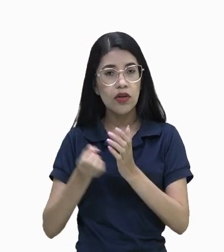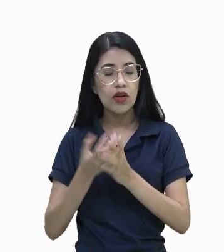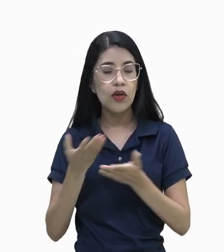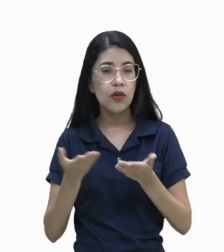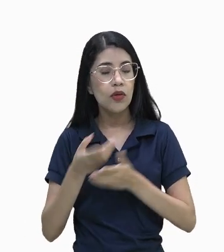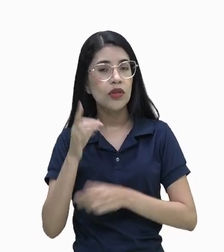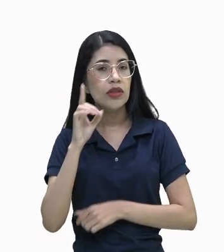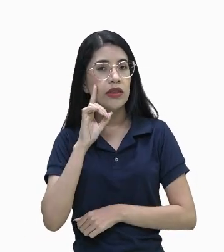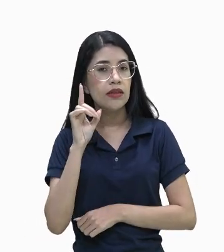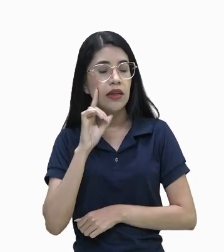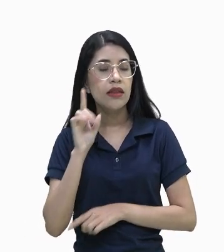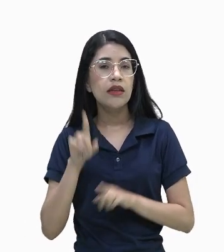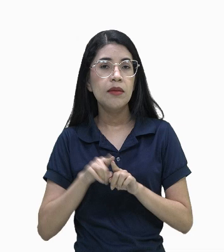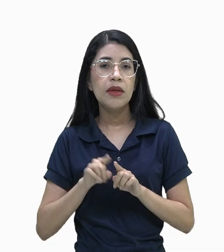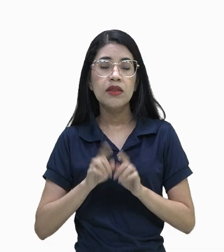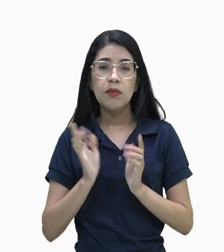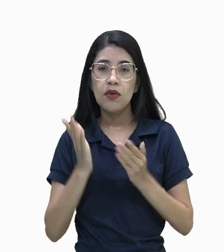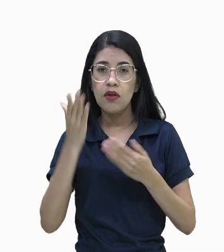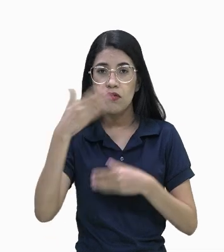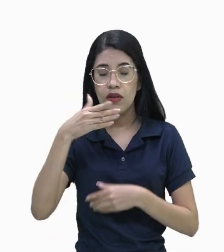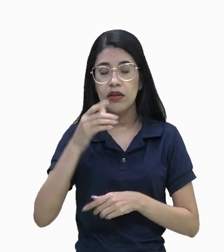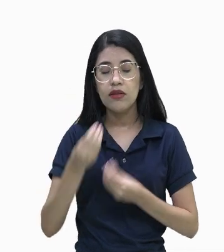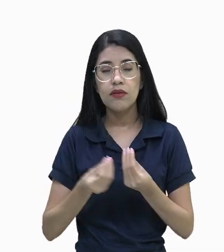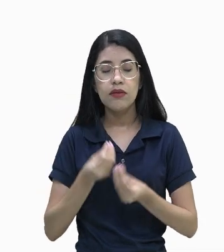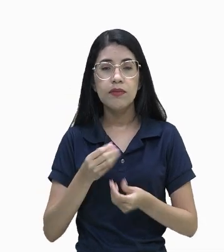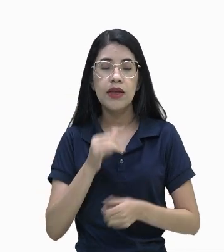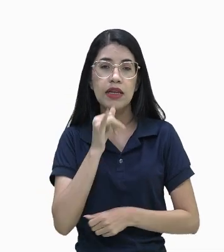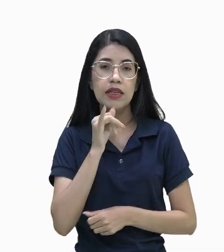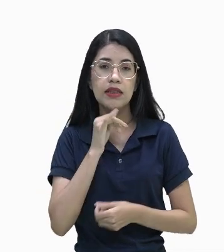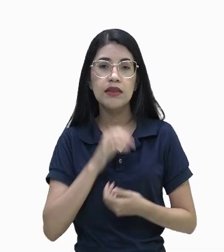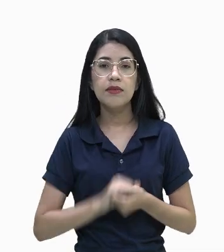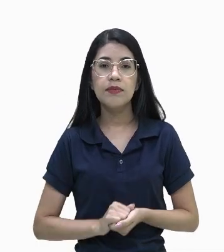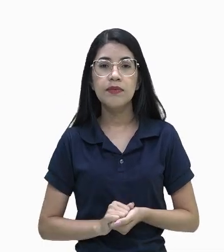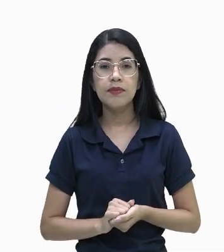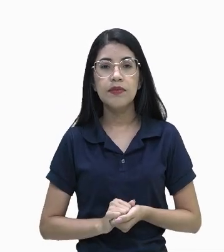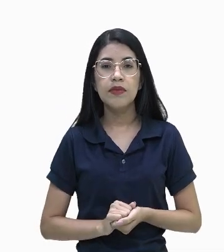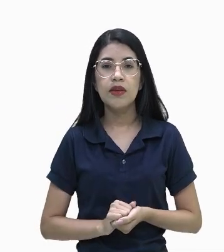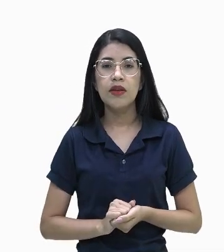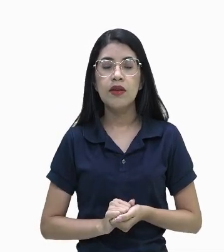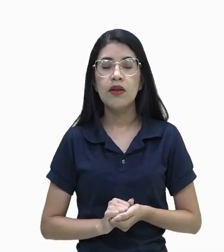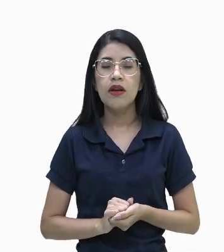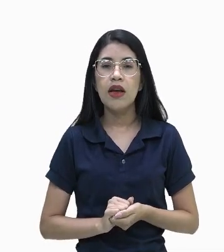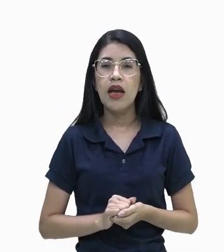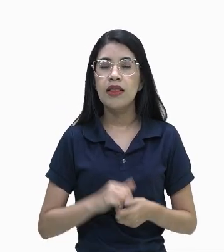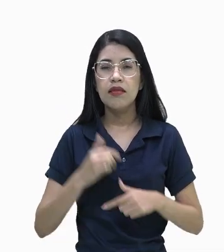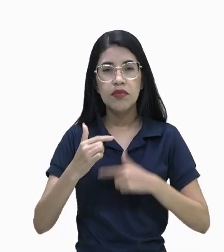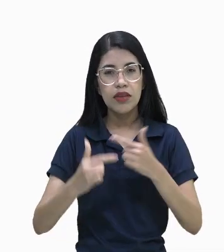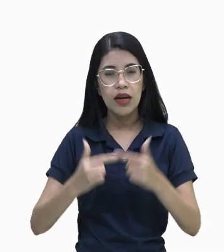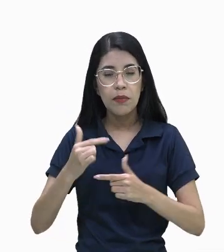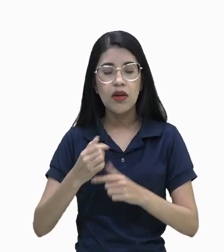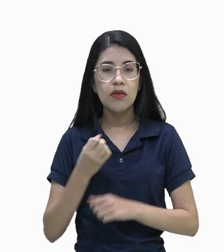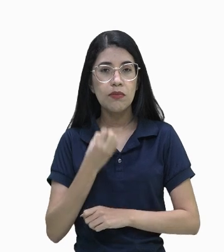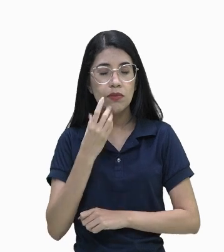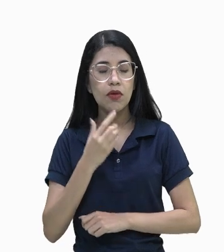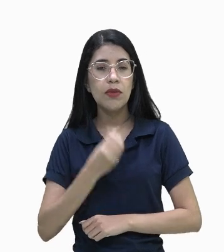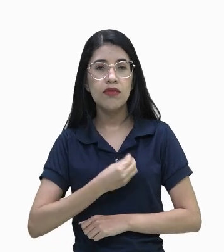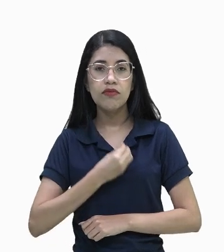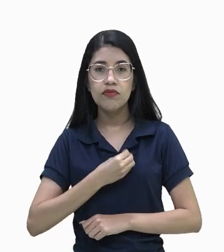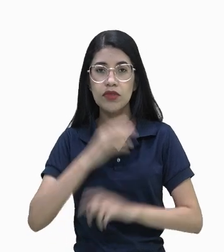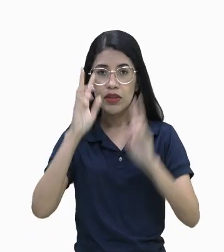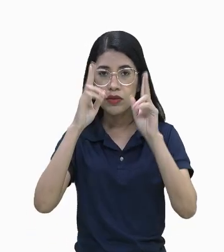são reafirmadas, como, por exemplo, o homem é o lobo do homem, o trabalho dignifica o homem, né?